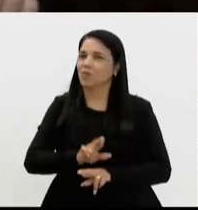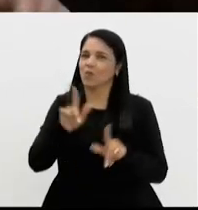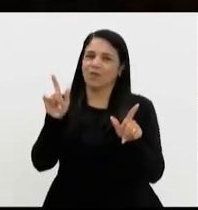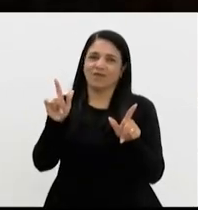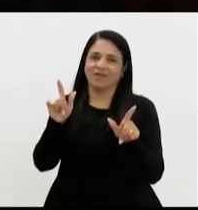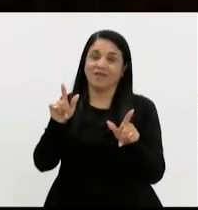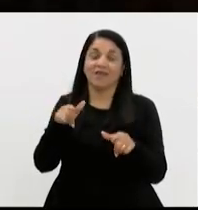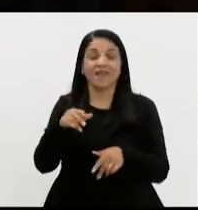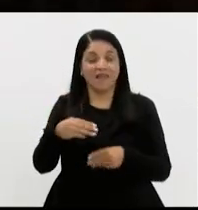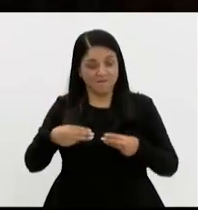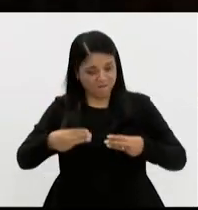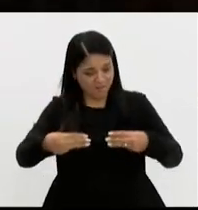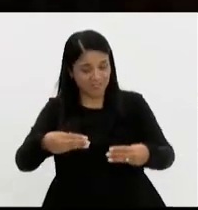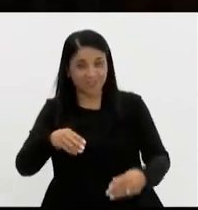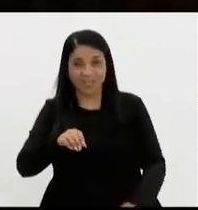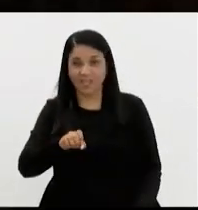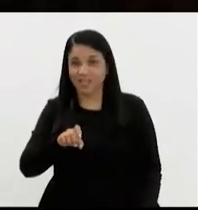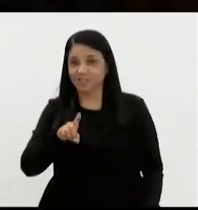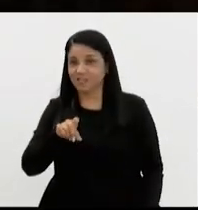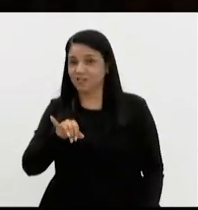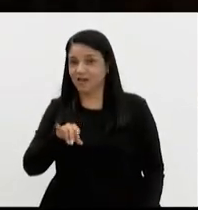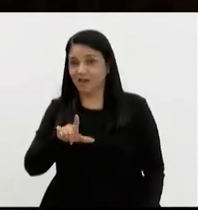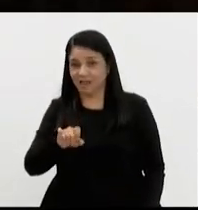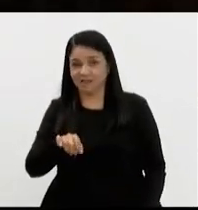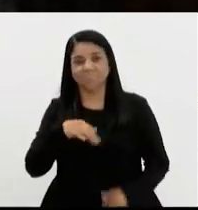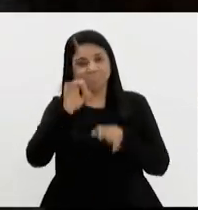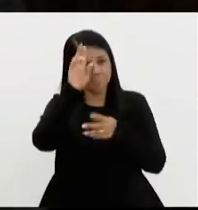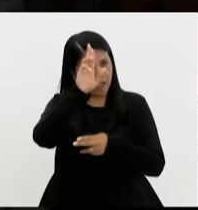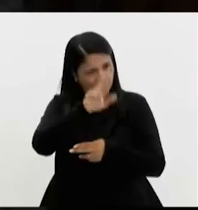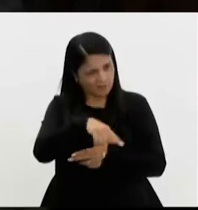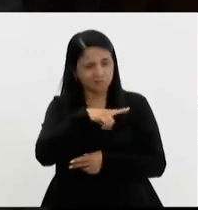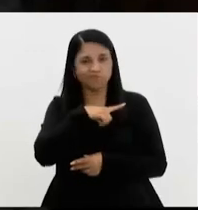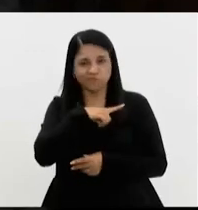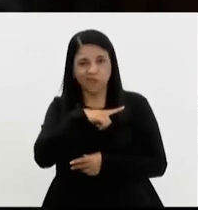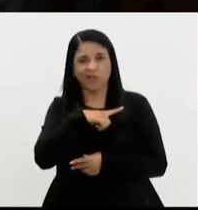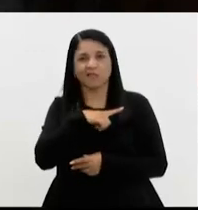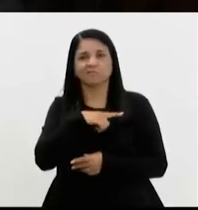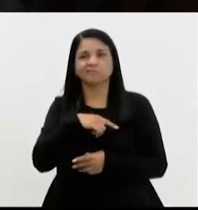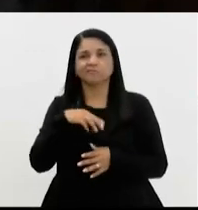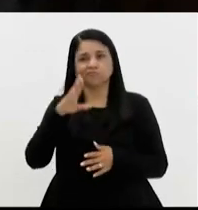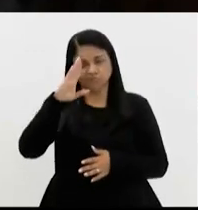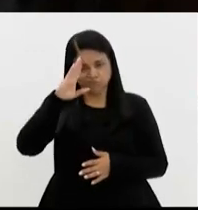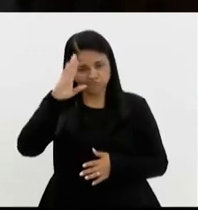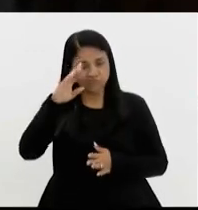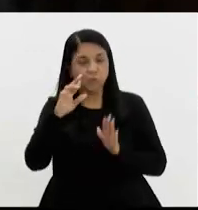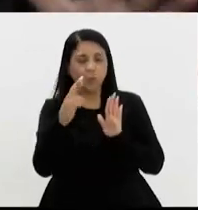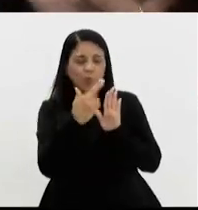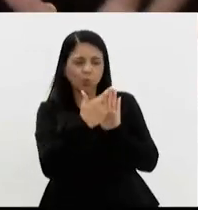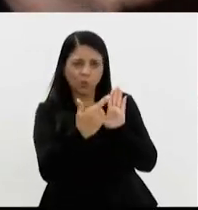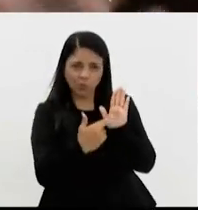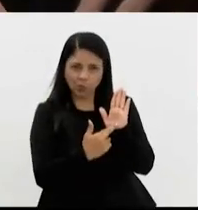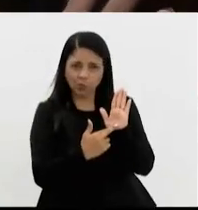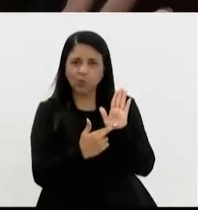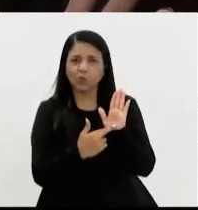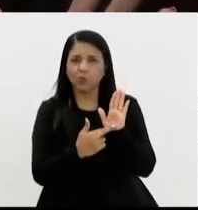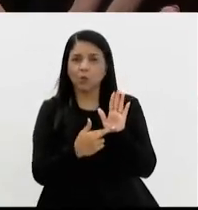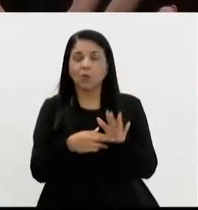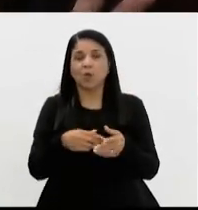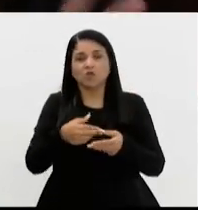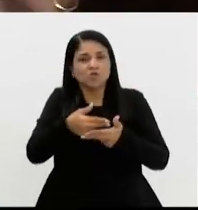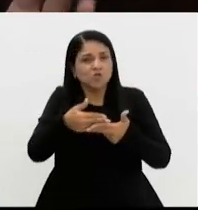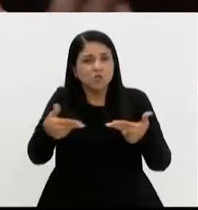ministra Dilene tem toda a razão a gente tem um princípio que perpassa tudo isso bem